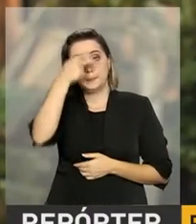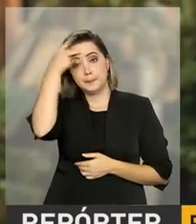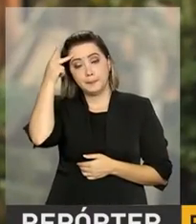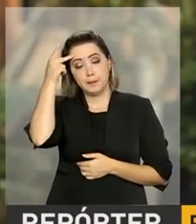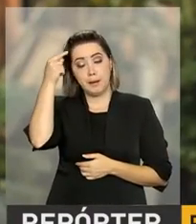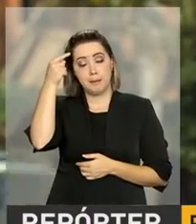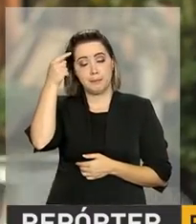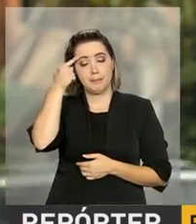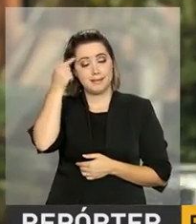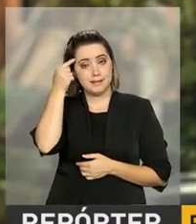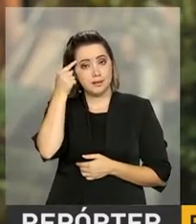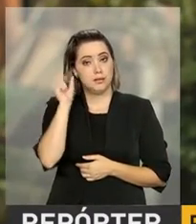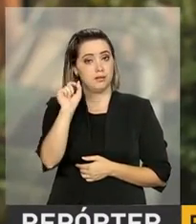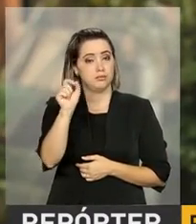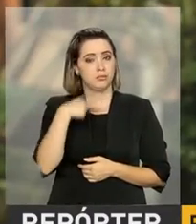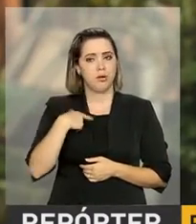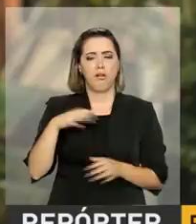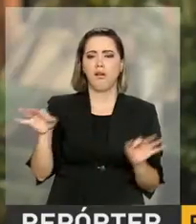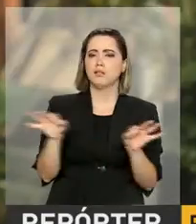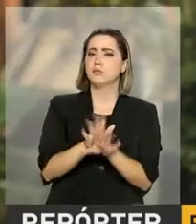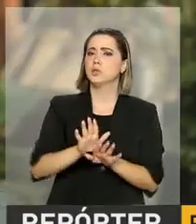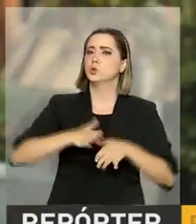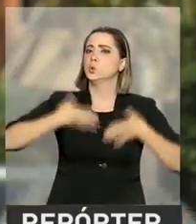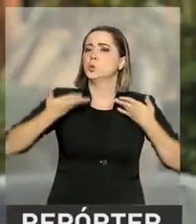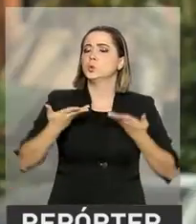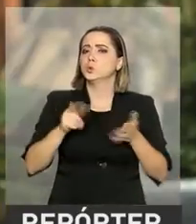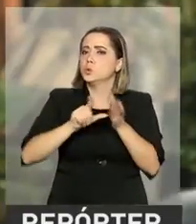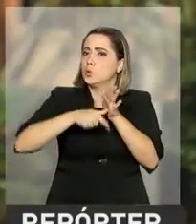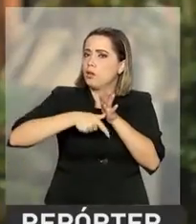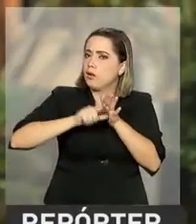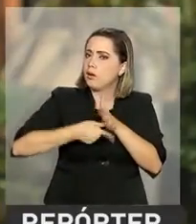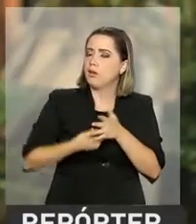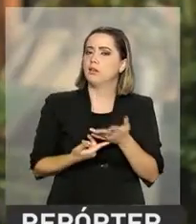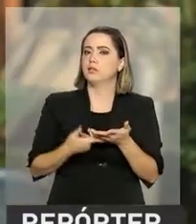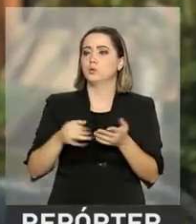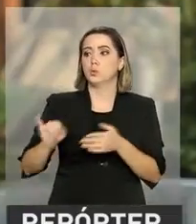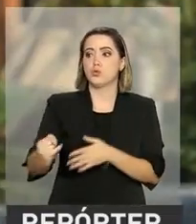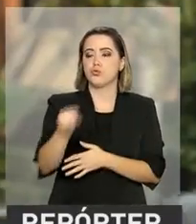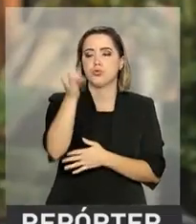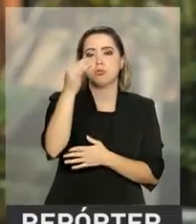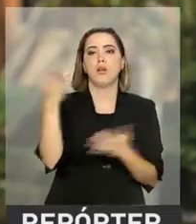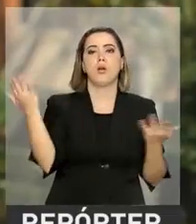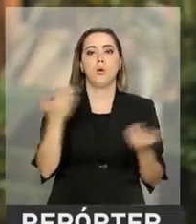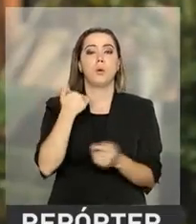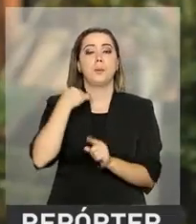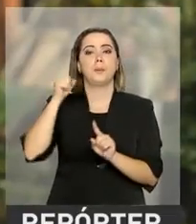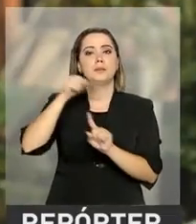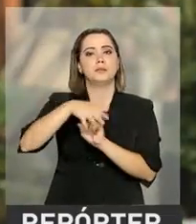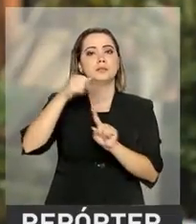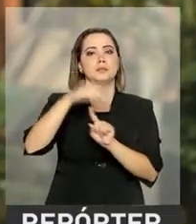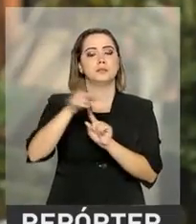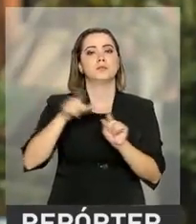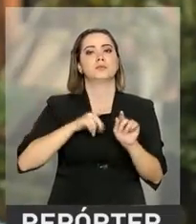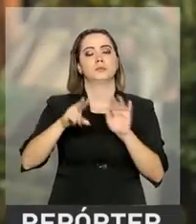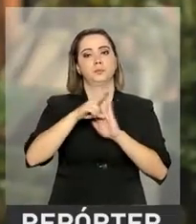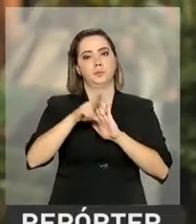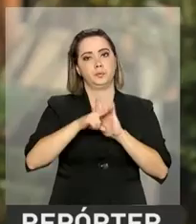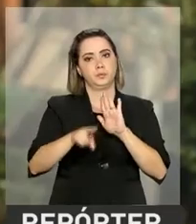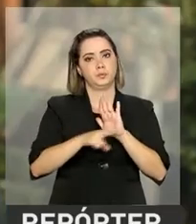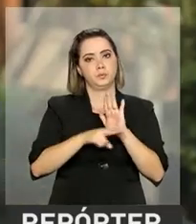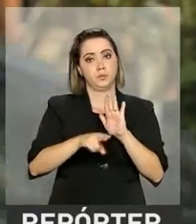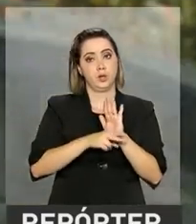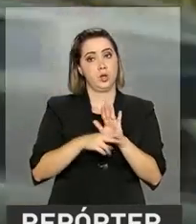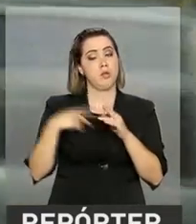consumidores na hora de pagar as parcelas dos empréstimos em atraso é que o banco central editou uma resolução que mantém a taxa de juros